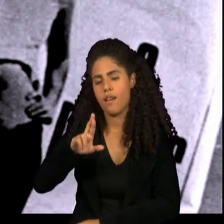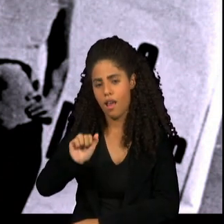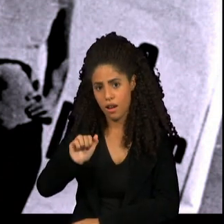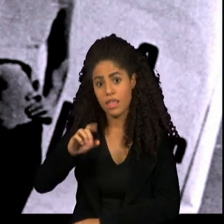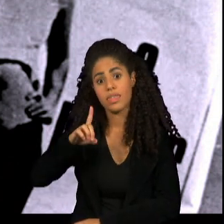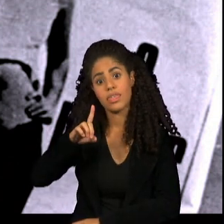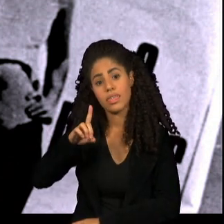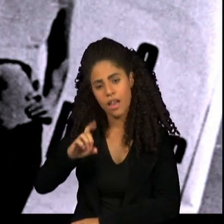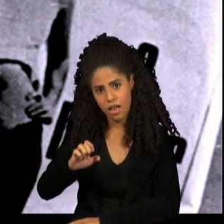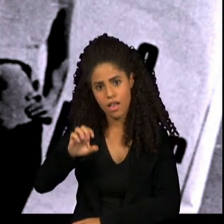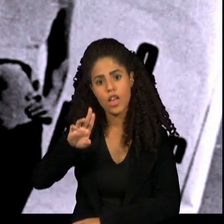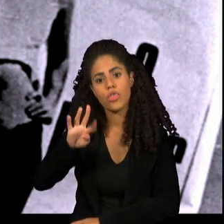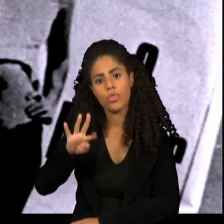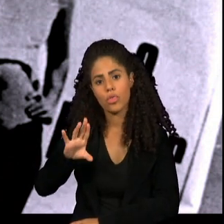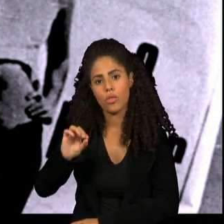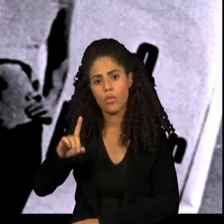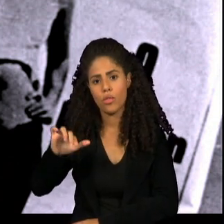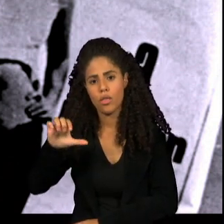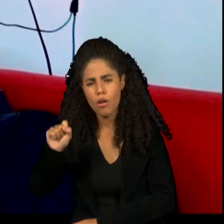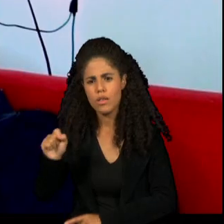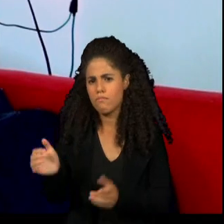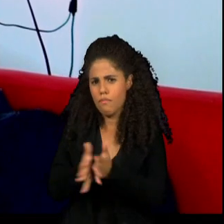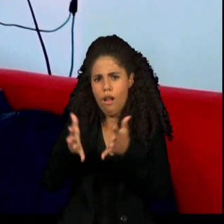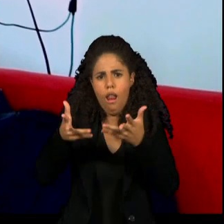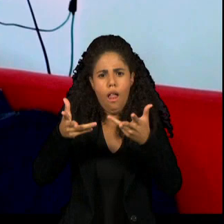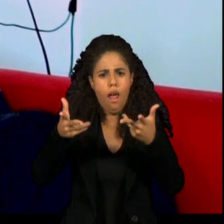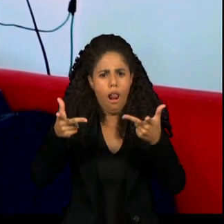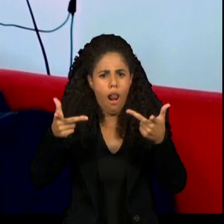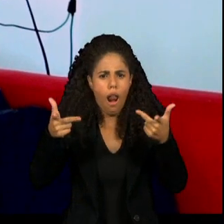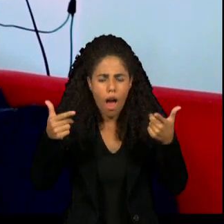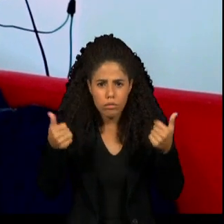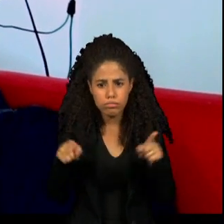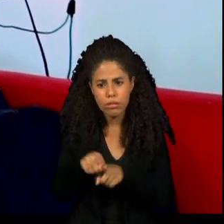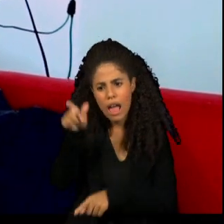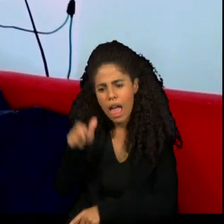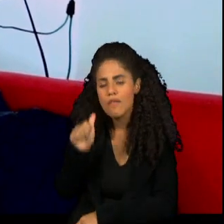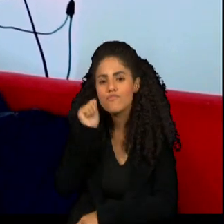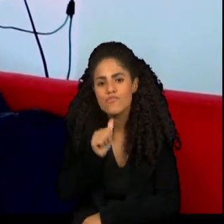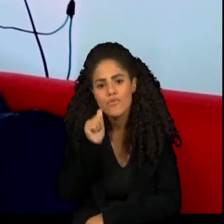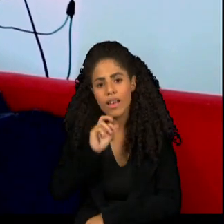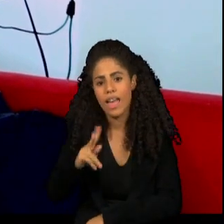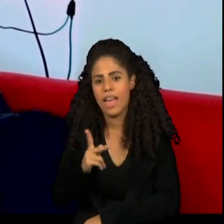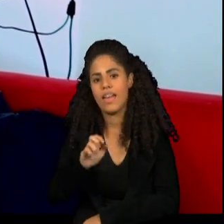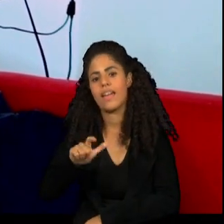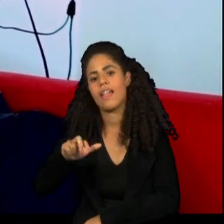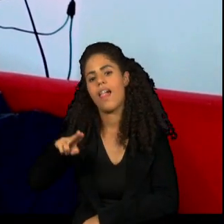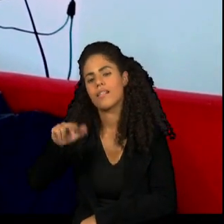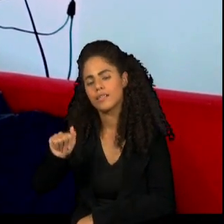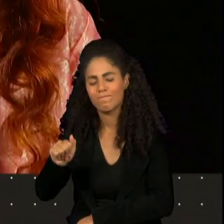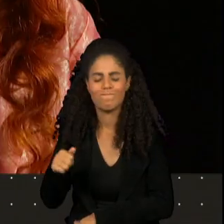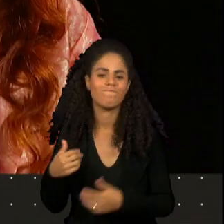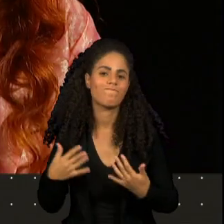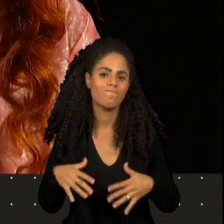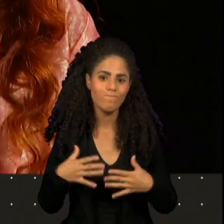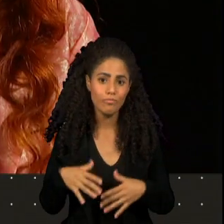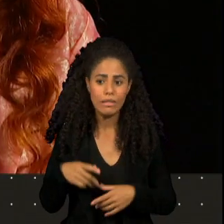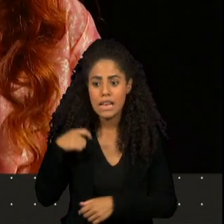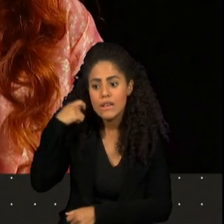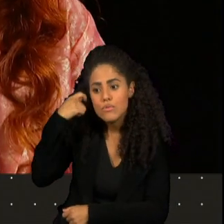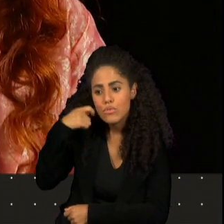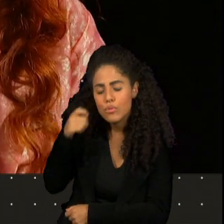afirmação dela gigantesca. Helena Inés não é uma